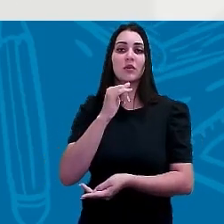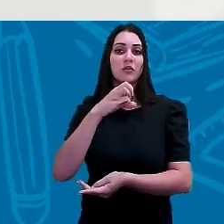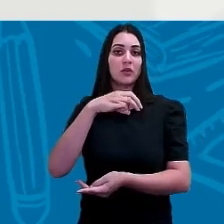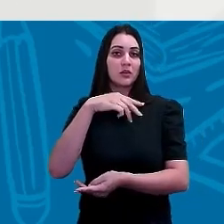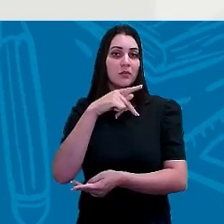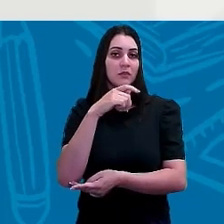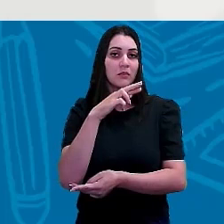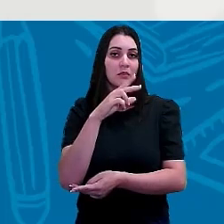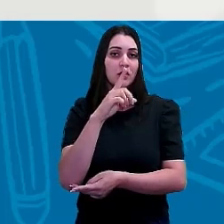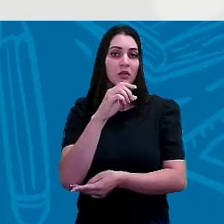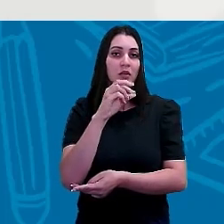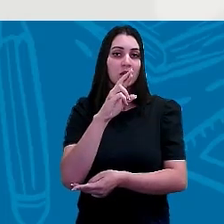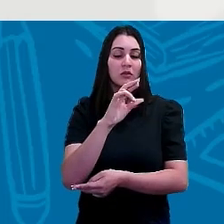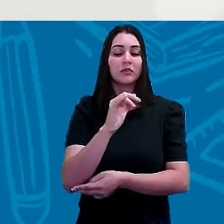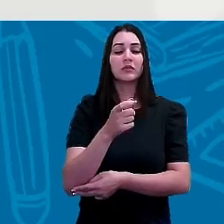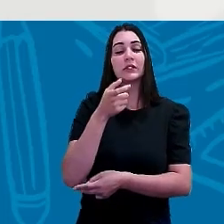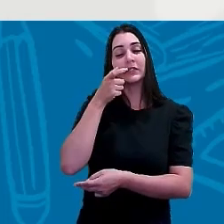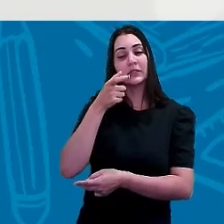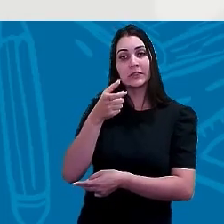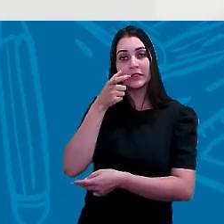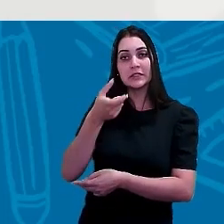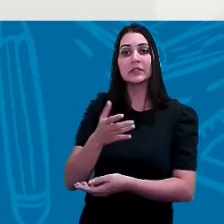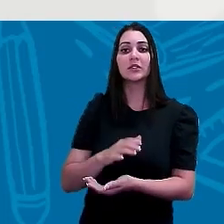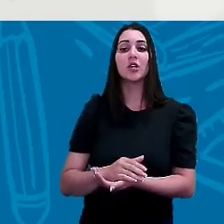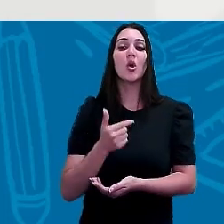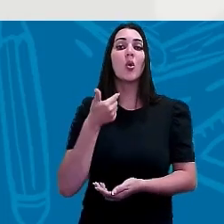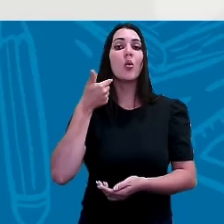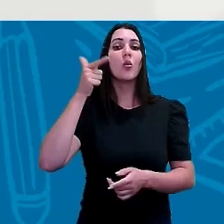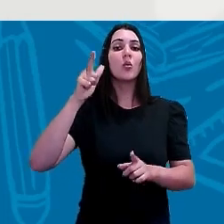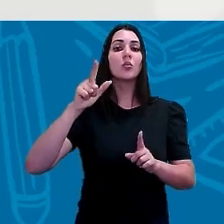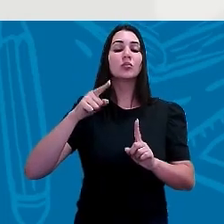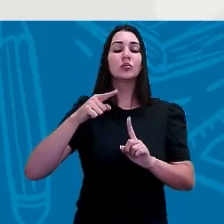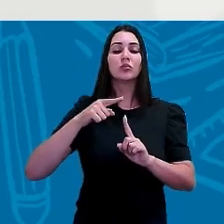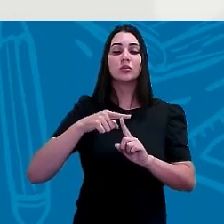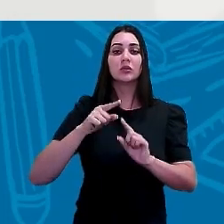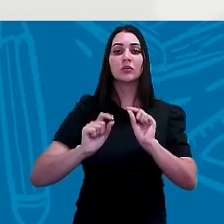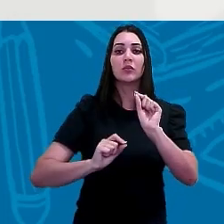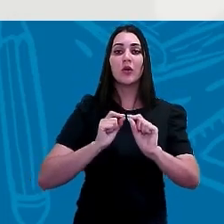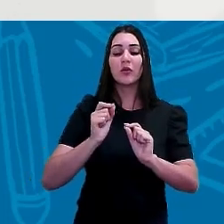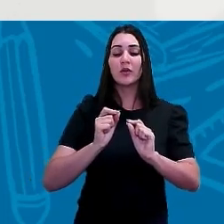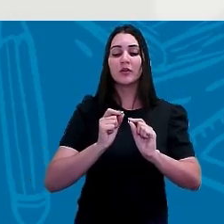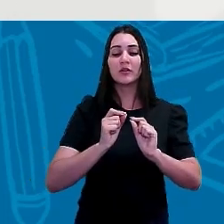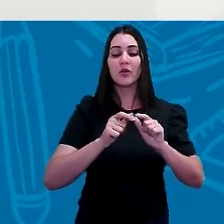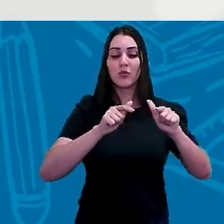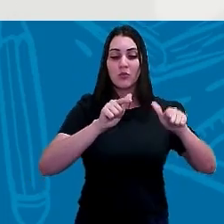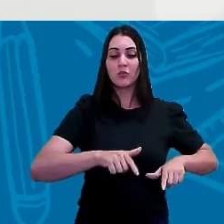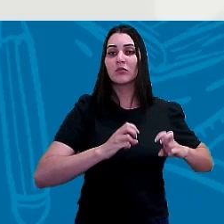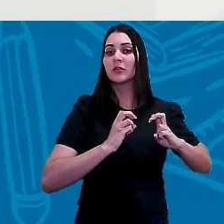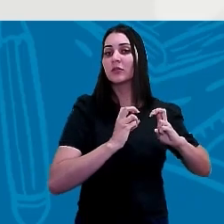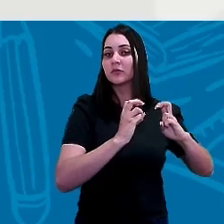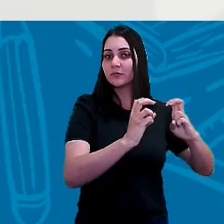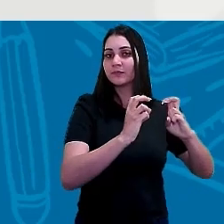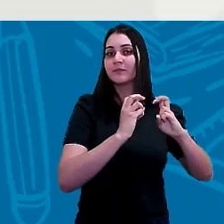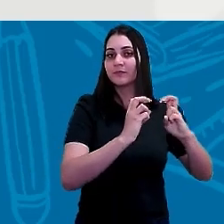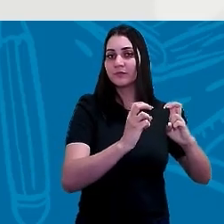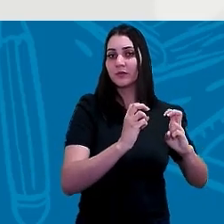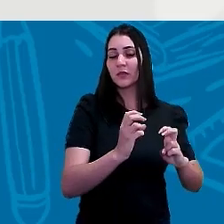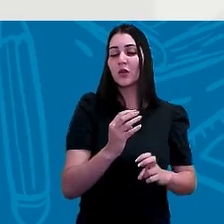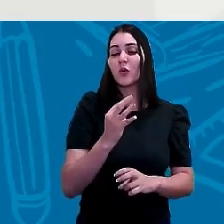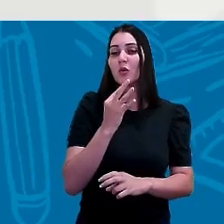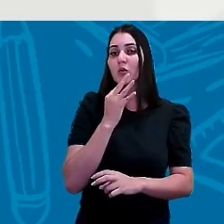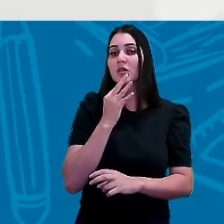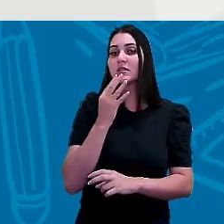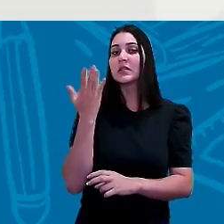interessante. Outro ponto turístico da nossa cidade é a estação ferroviária, conhecida como Antiga